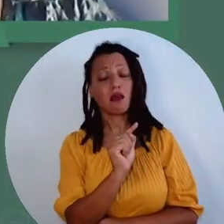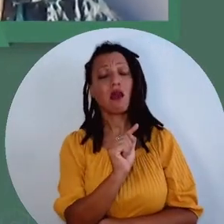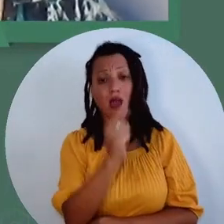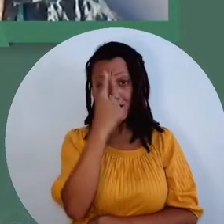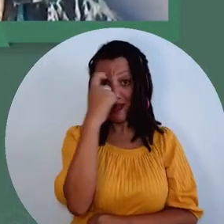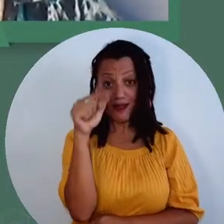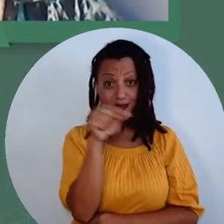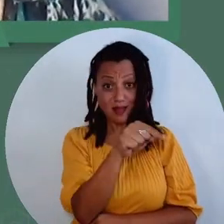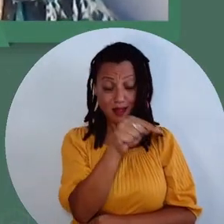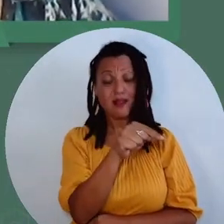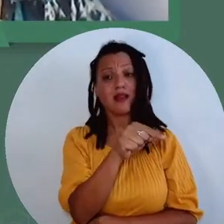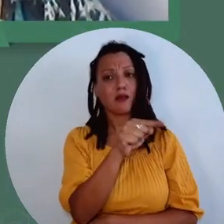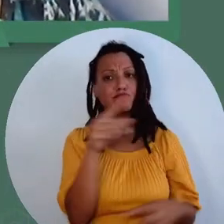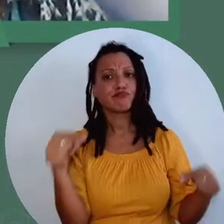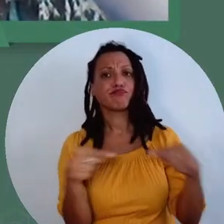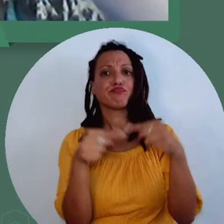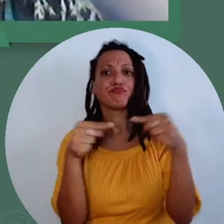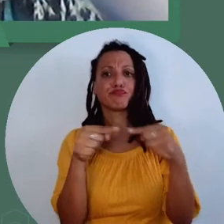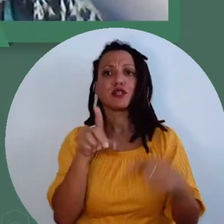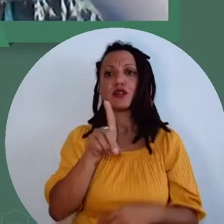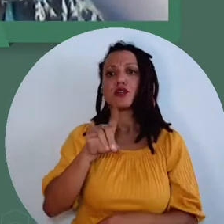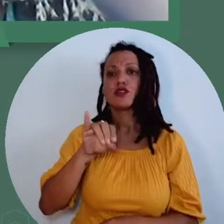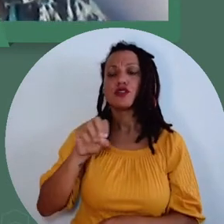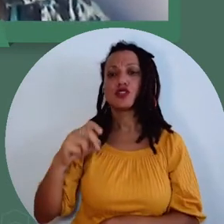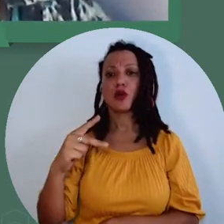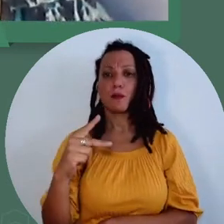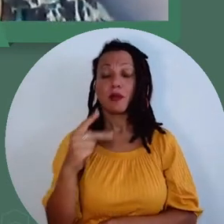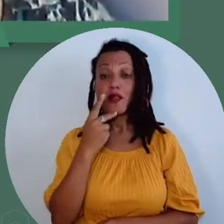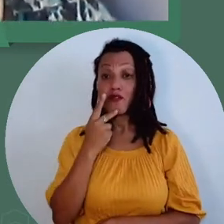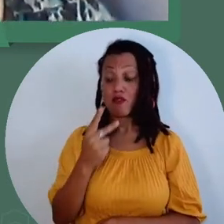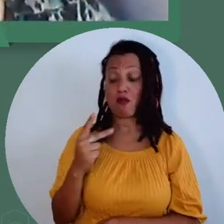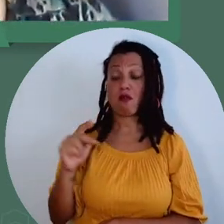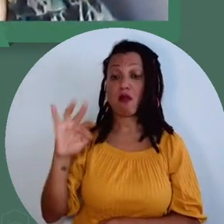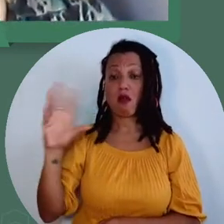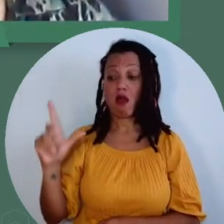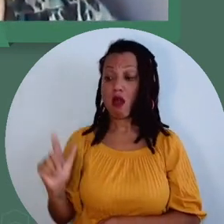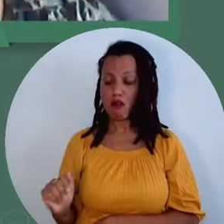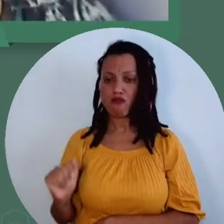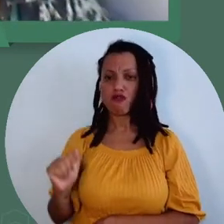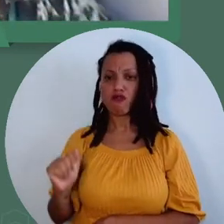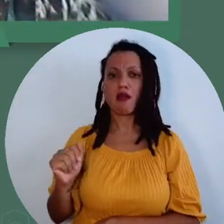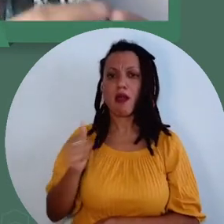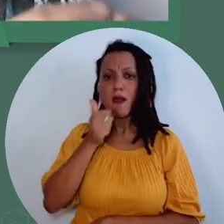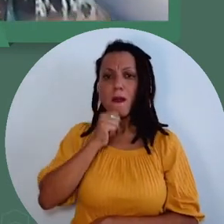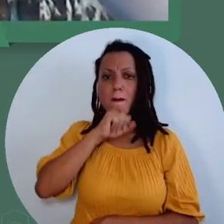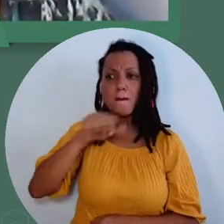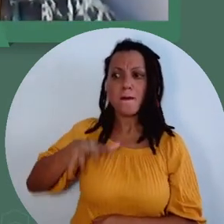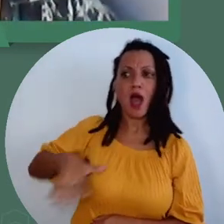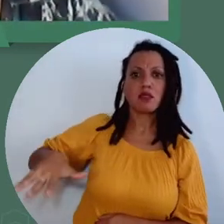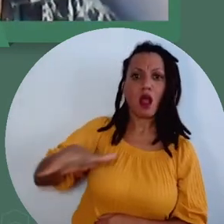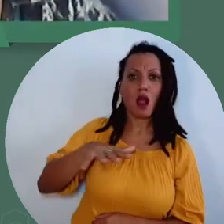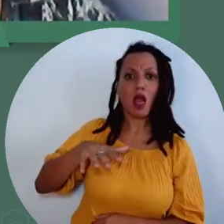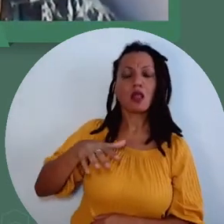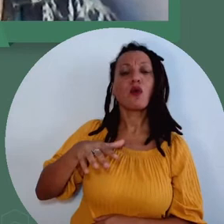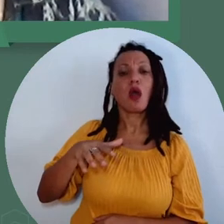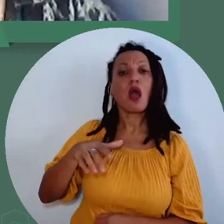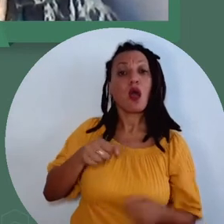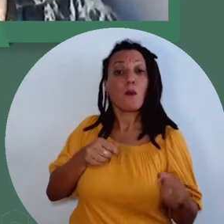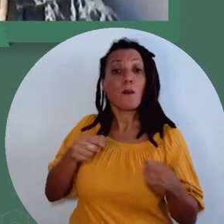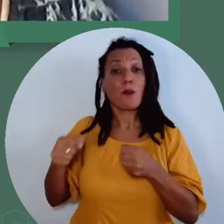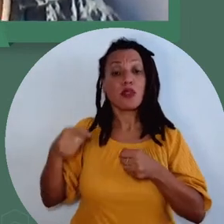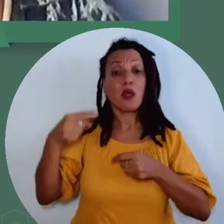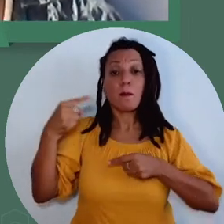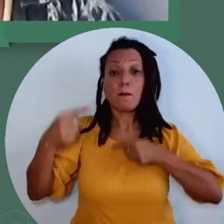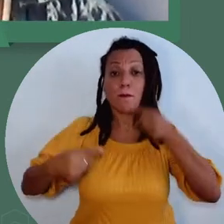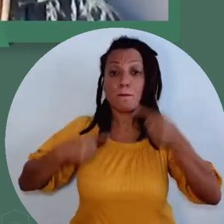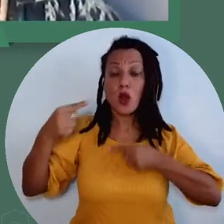Diop, mostrando que o matriarcado africana, ele vai ser construído enquanto um